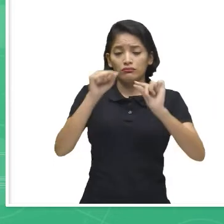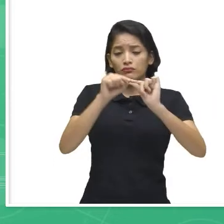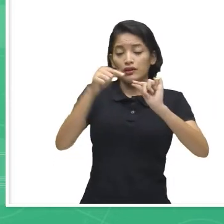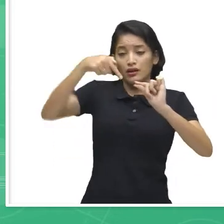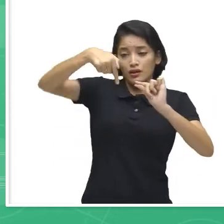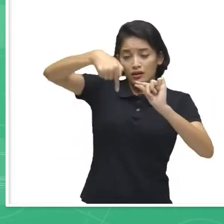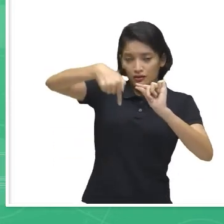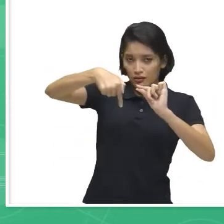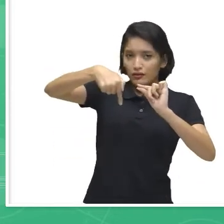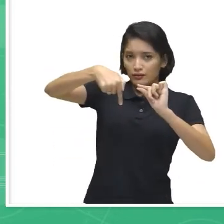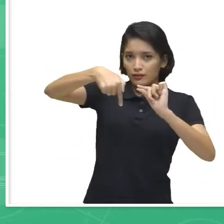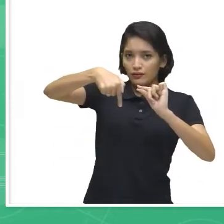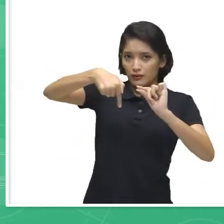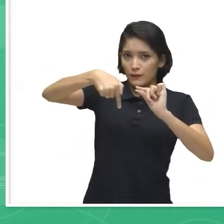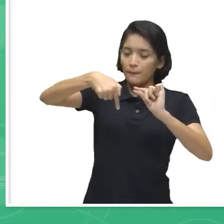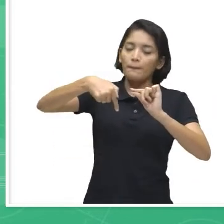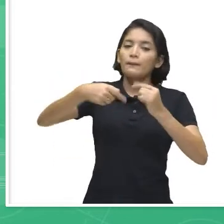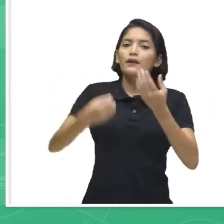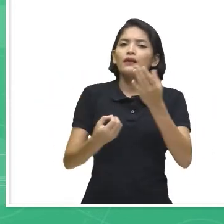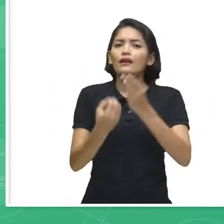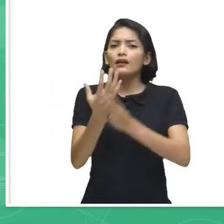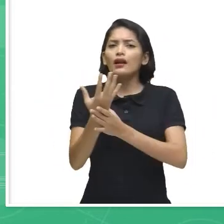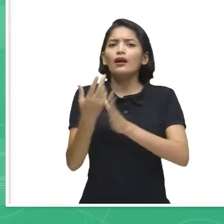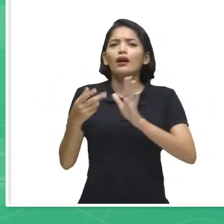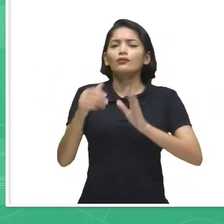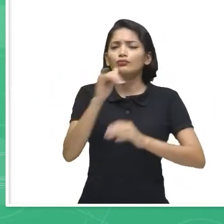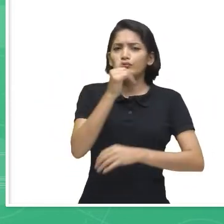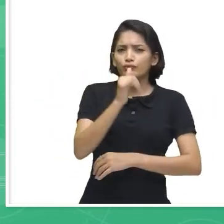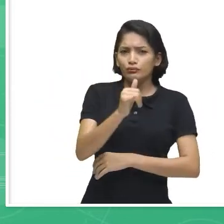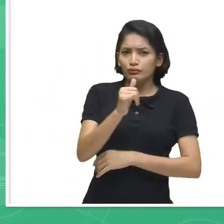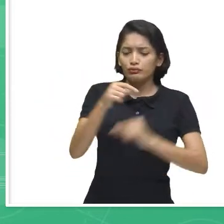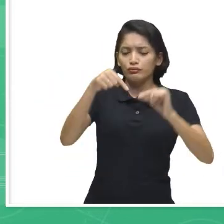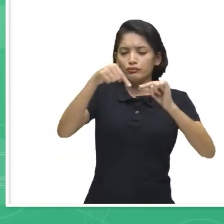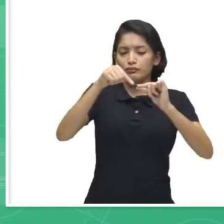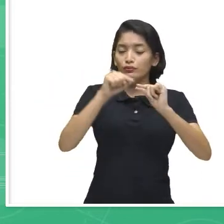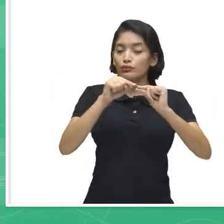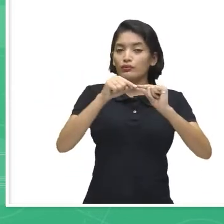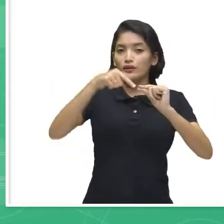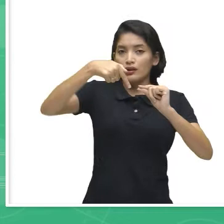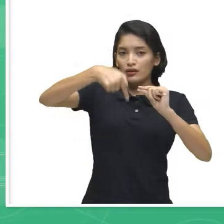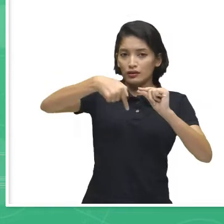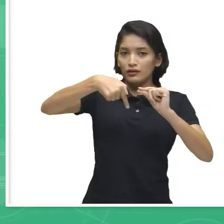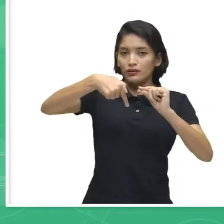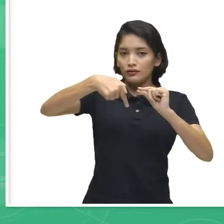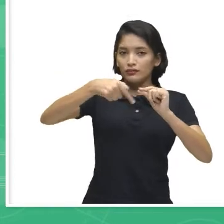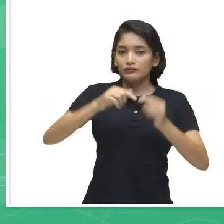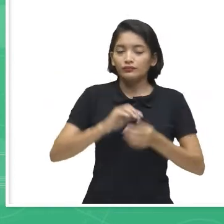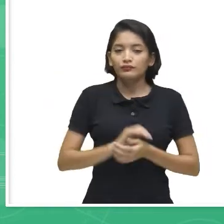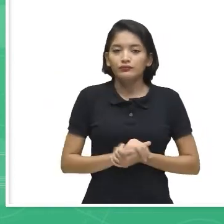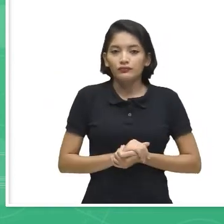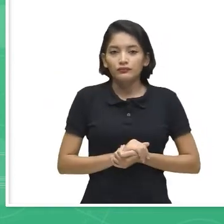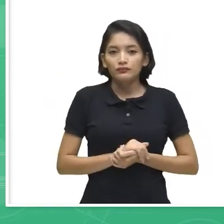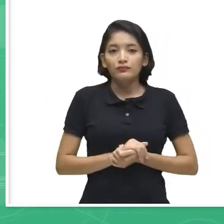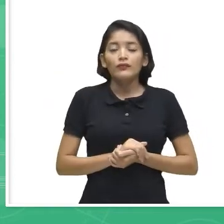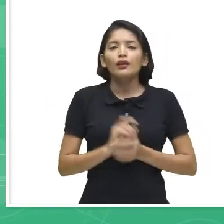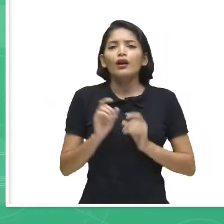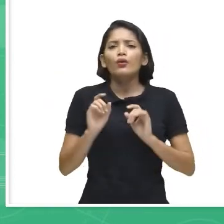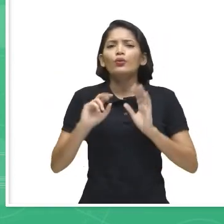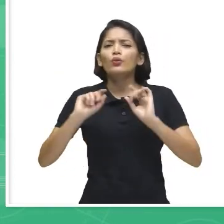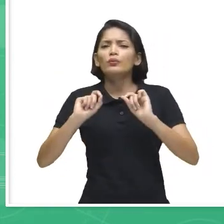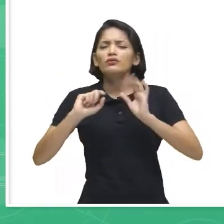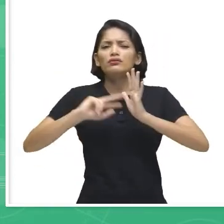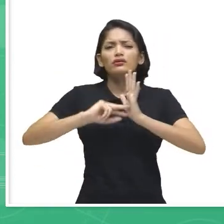superfície equipotencial produzida por essa carga Q são esferas concêntricas com a carga. O que quer dizer